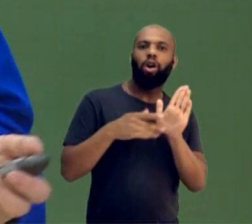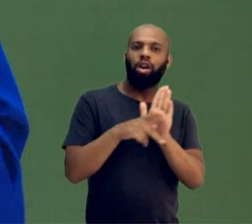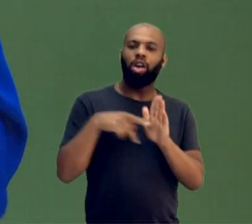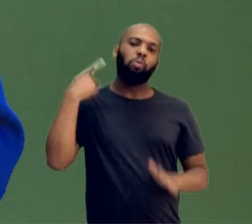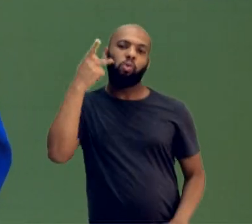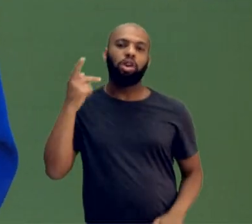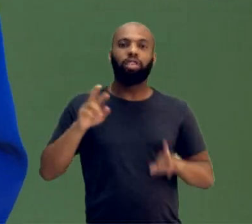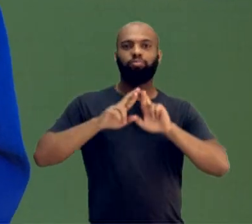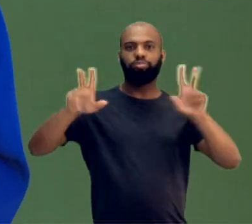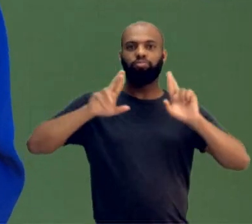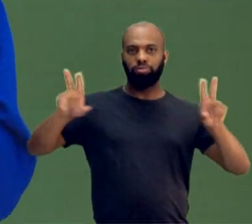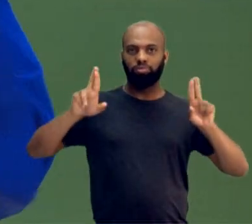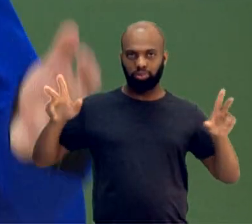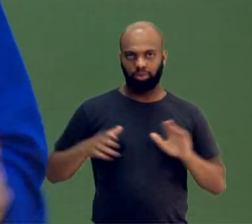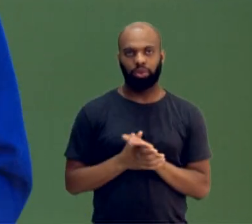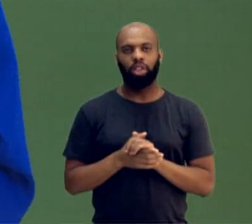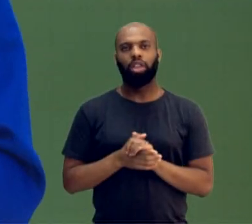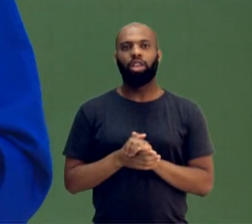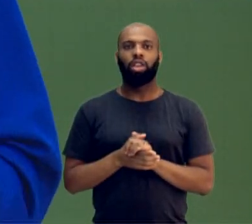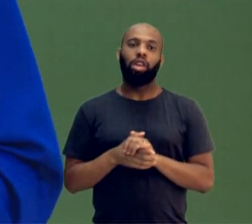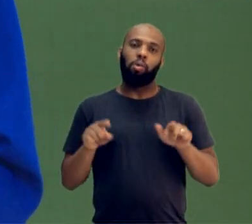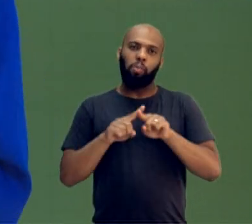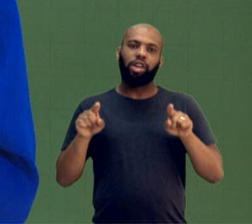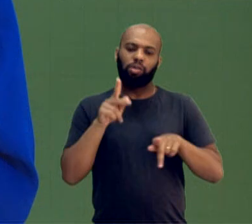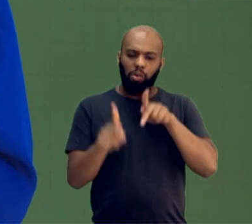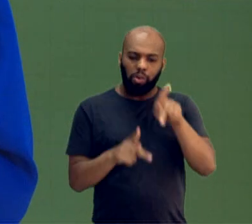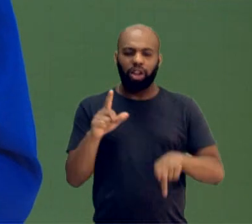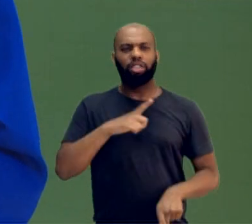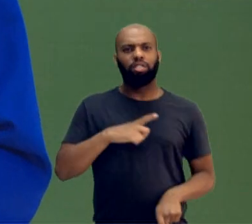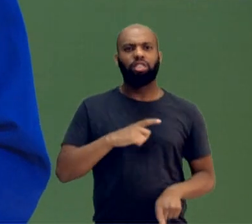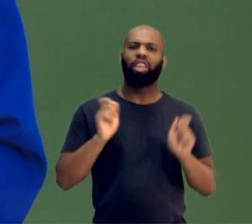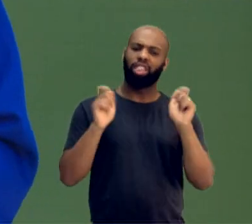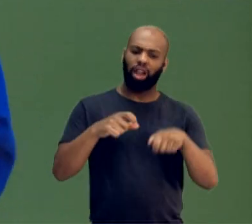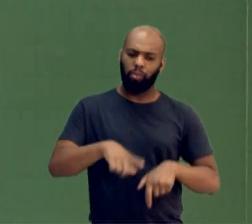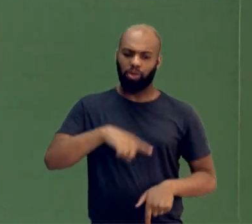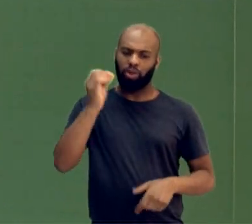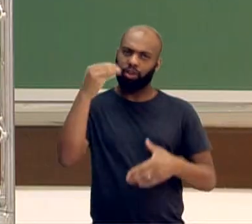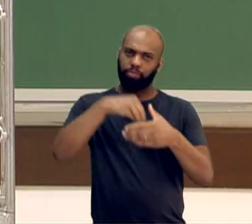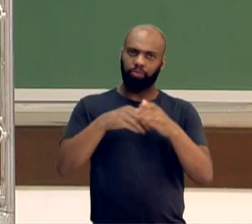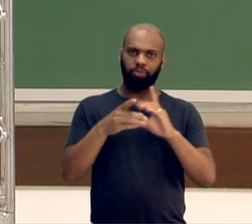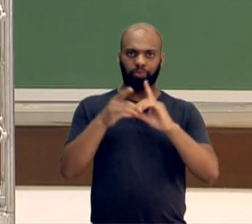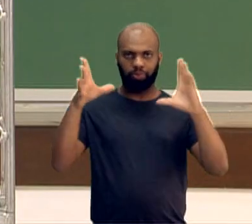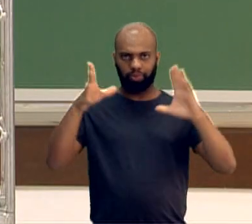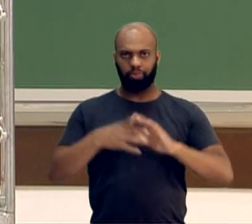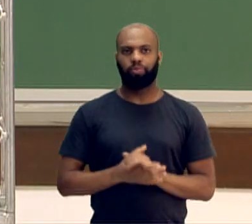de uns para os outros. Mas a população tem essa capacidade de escolha ainda dentro de uma democracia.